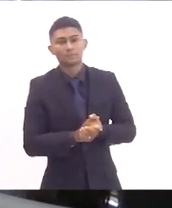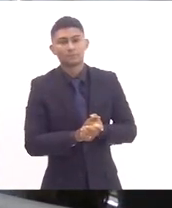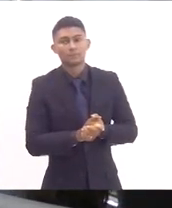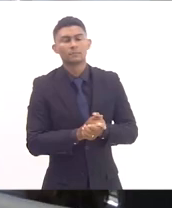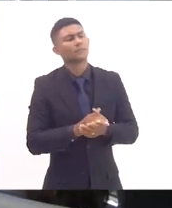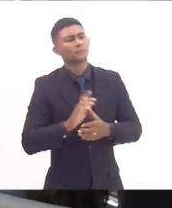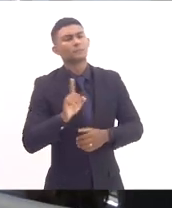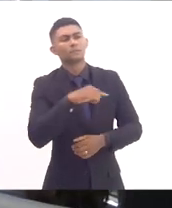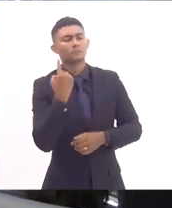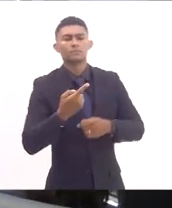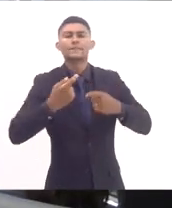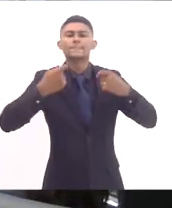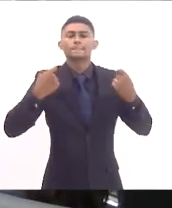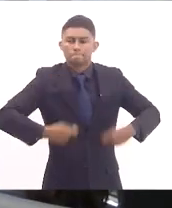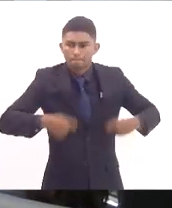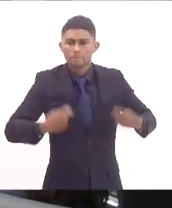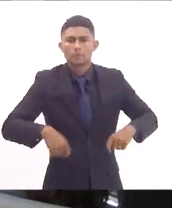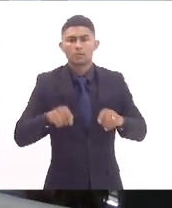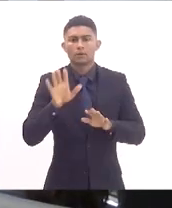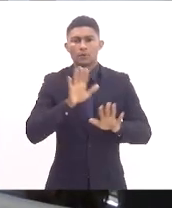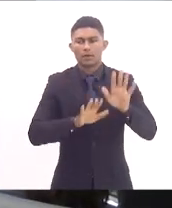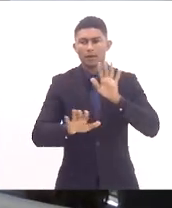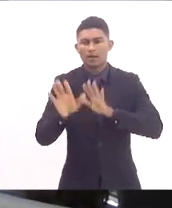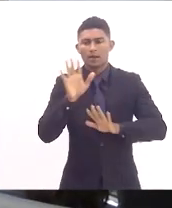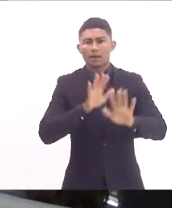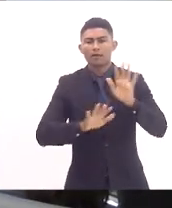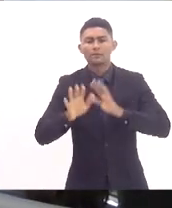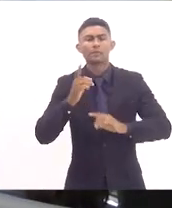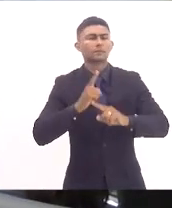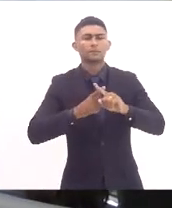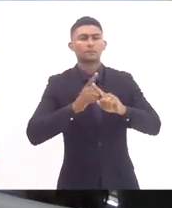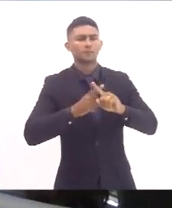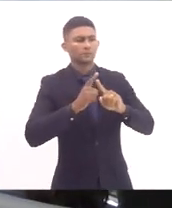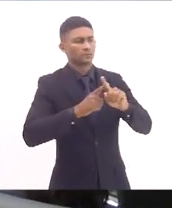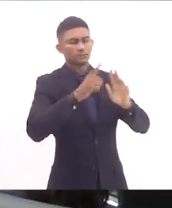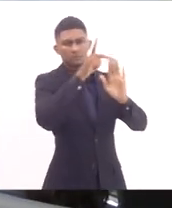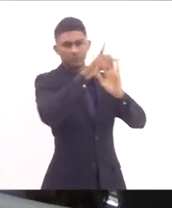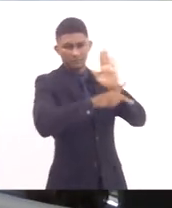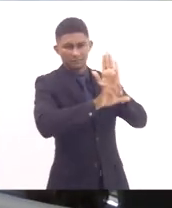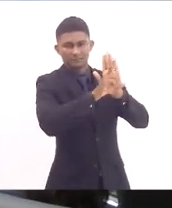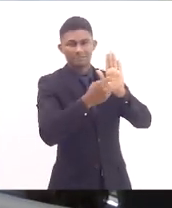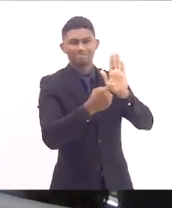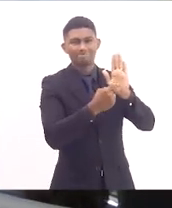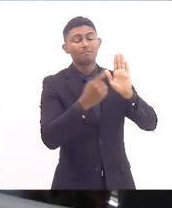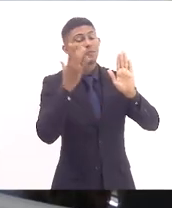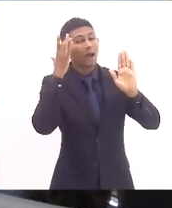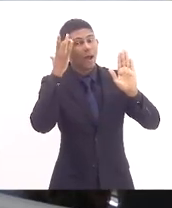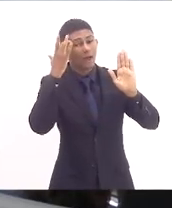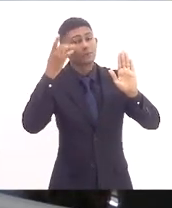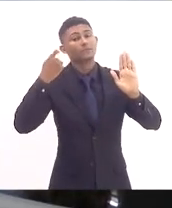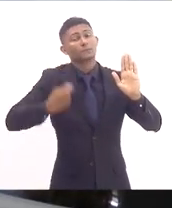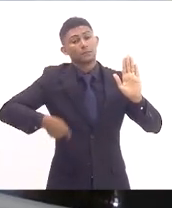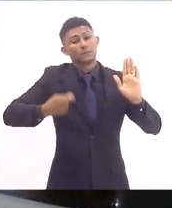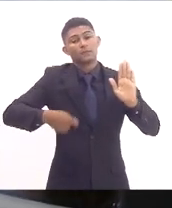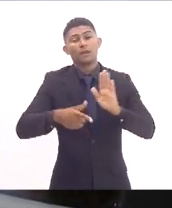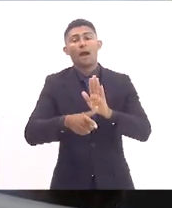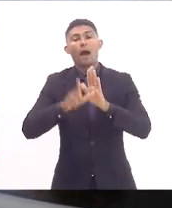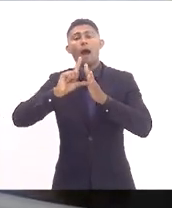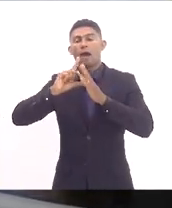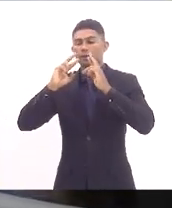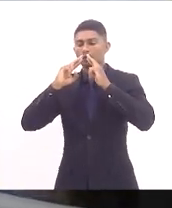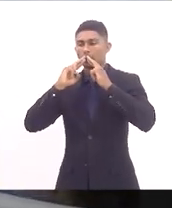muito contrato com muito muito cuidado um projeto desse dessa monta eu acho que tem que ter audiência pública